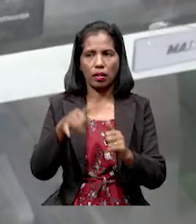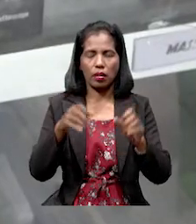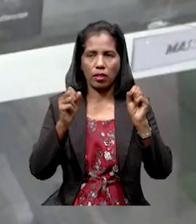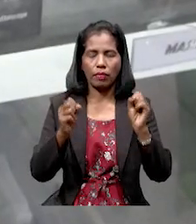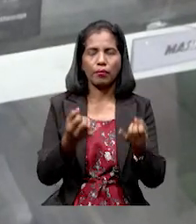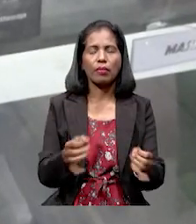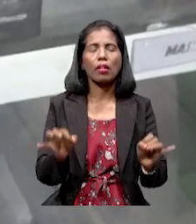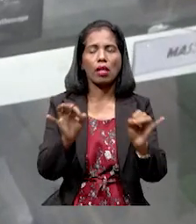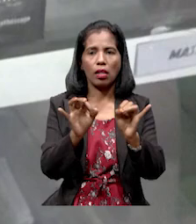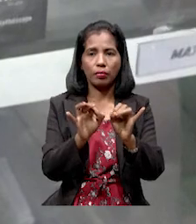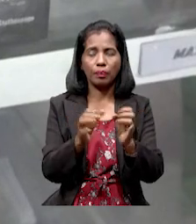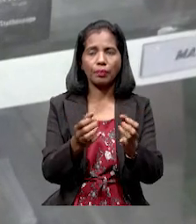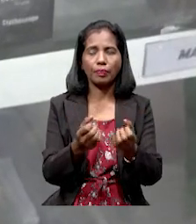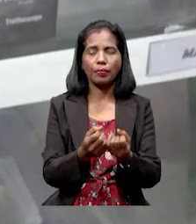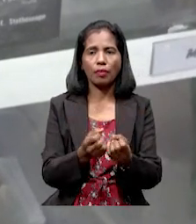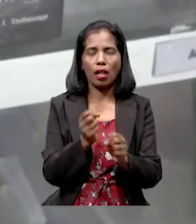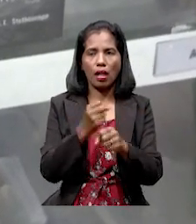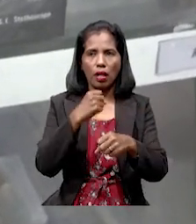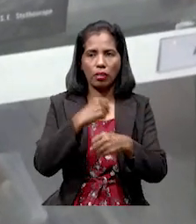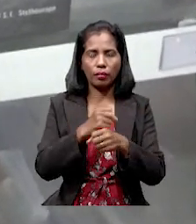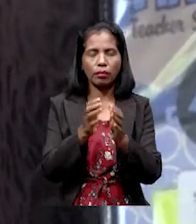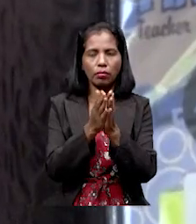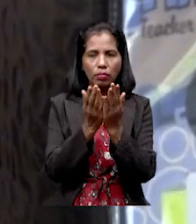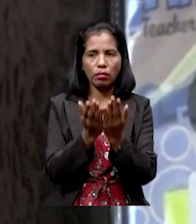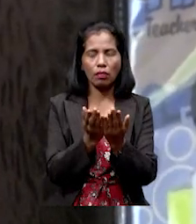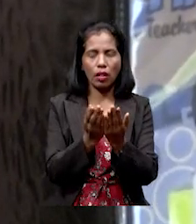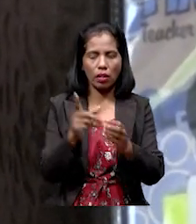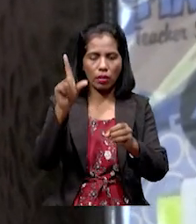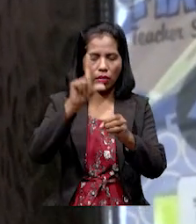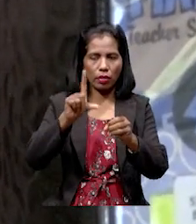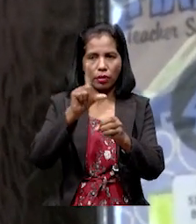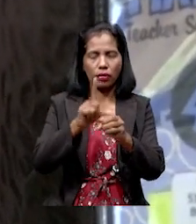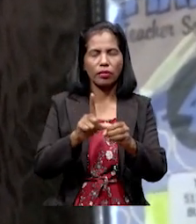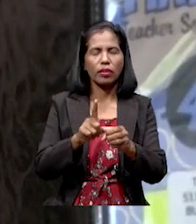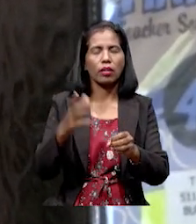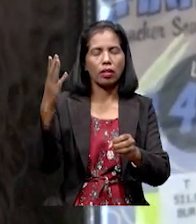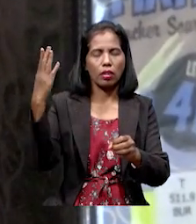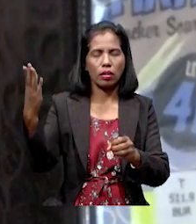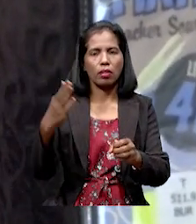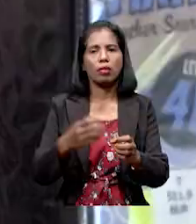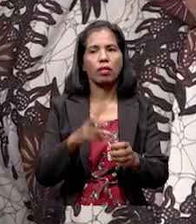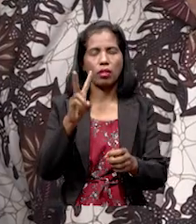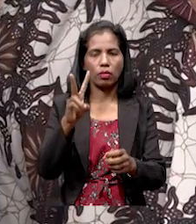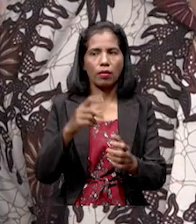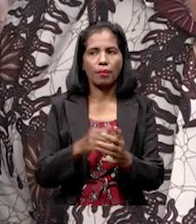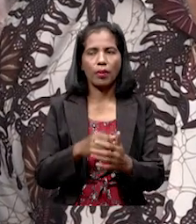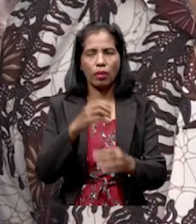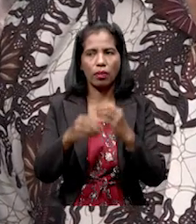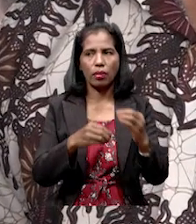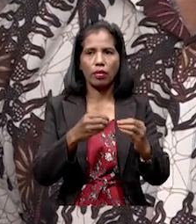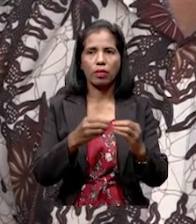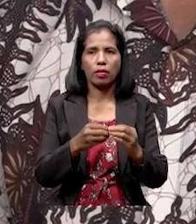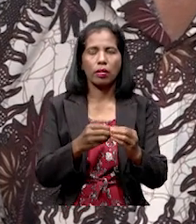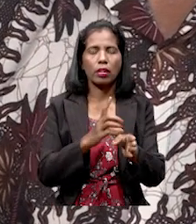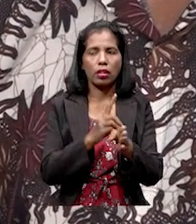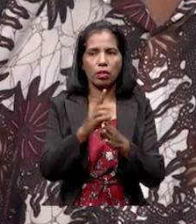Fundação Dom Boaventura Mos, hari ona biblioteca no laboratório ba Fakultadi Ruanian. Relaciono ho situação ne,